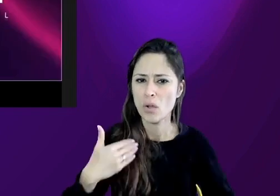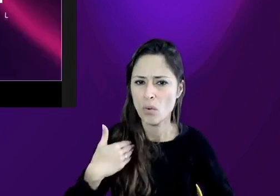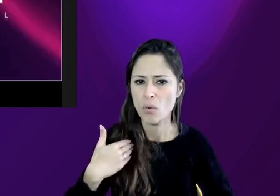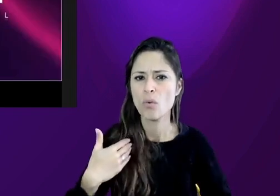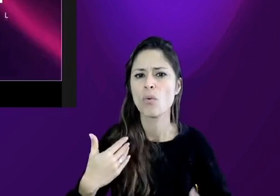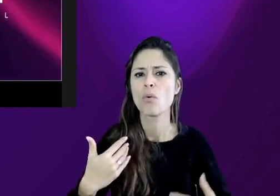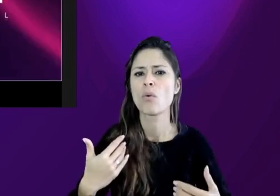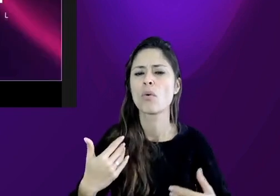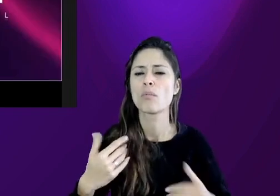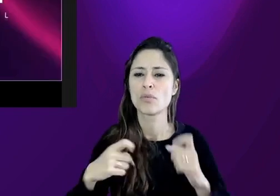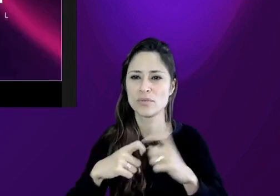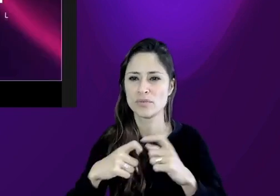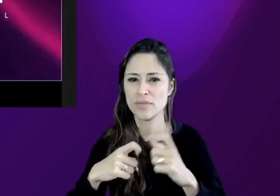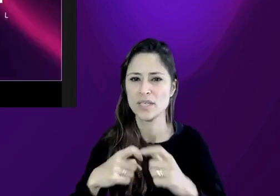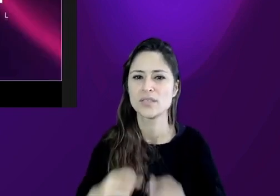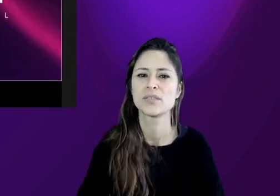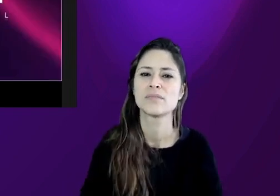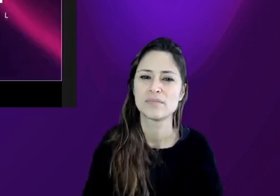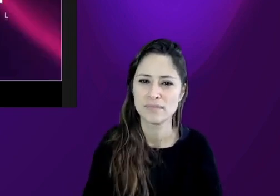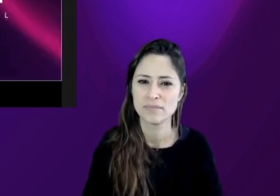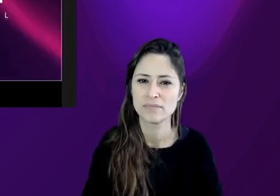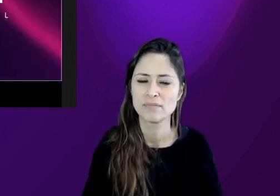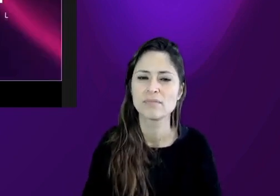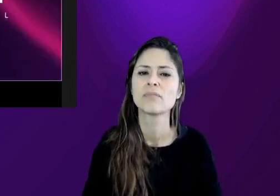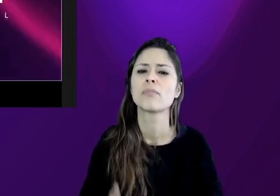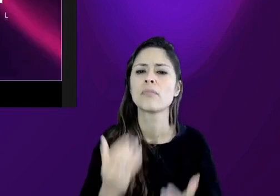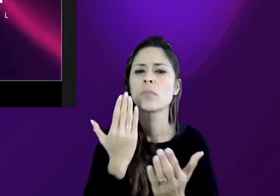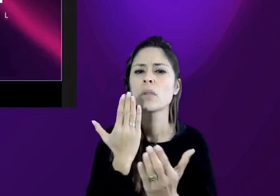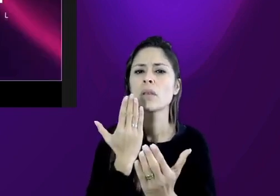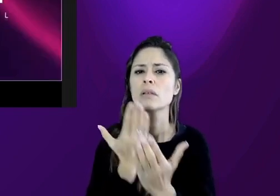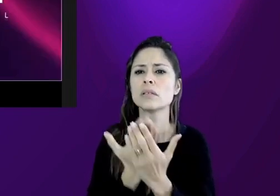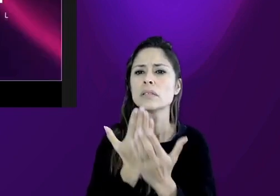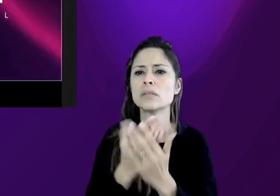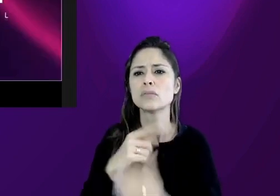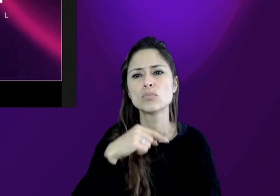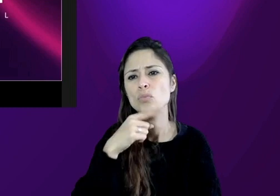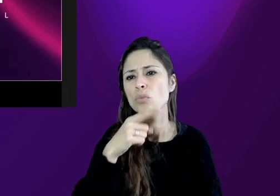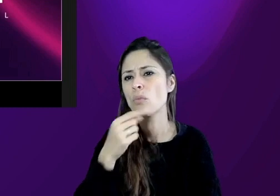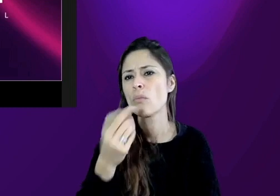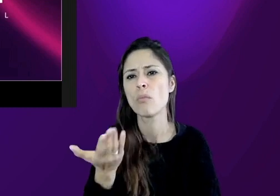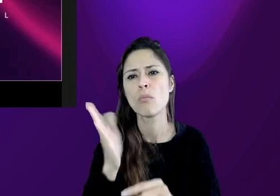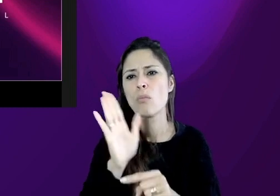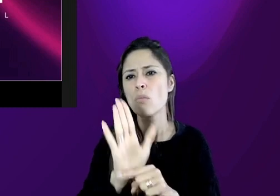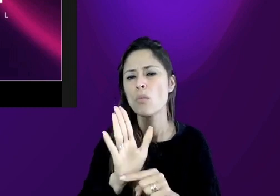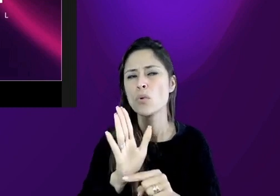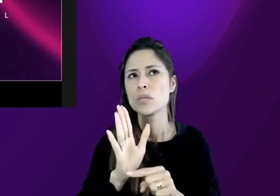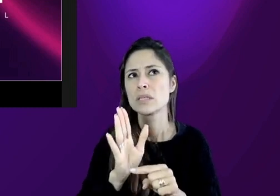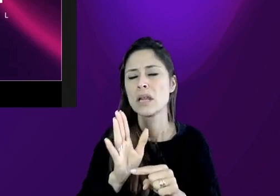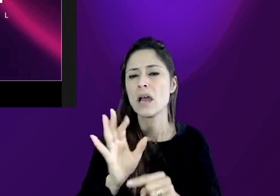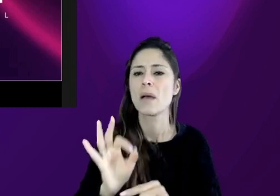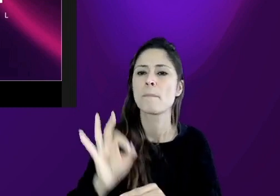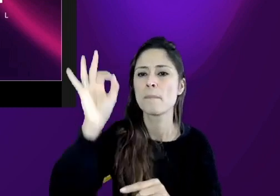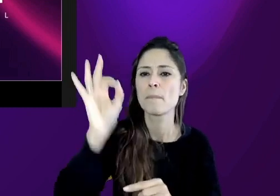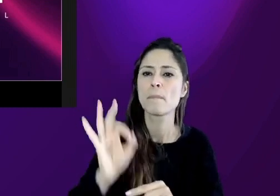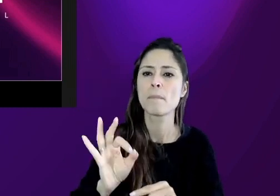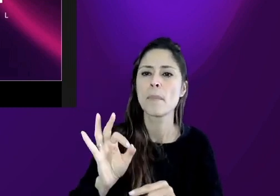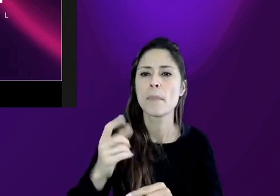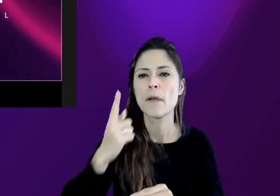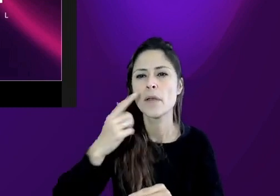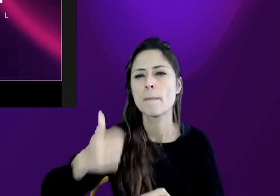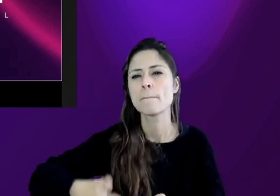falou previamente. Os estudos não conseguiram ainda uma significância estatística para demonstrar a